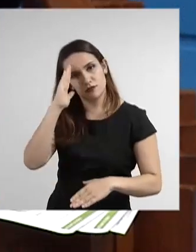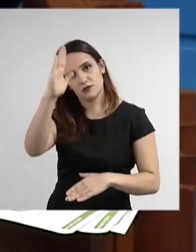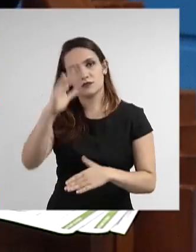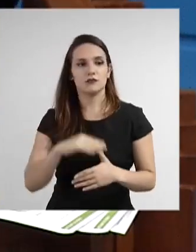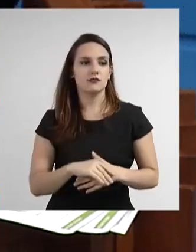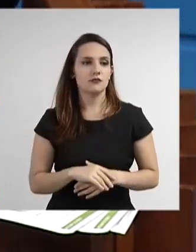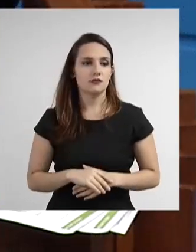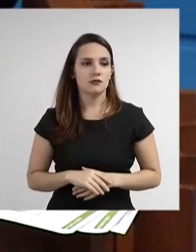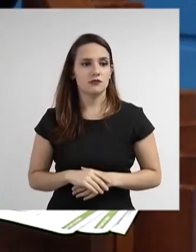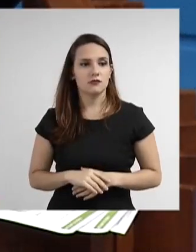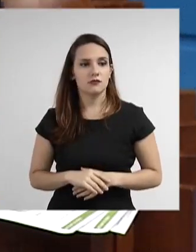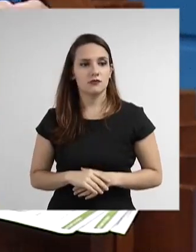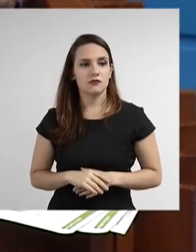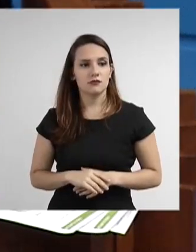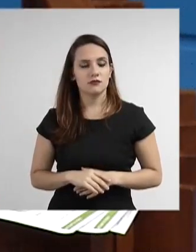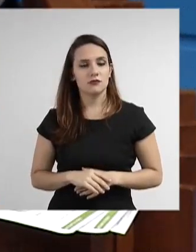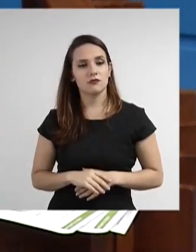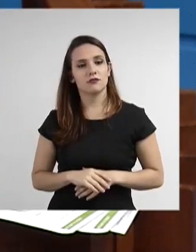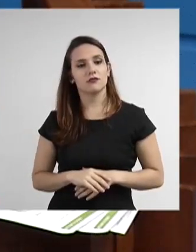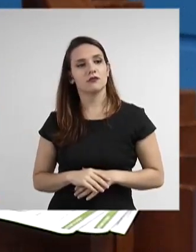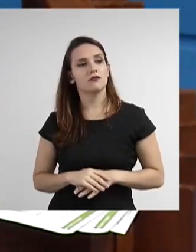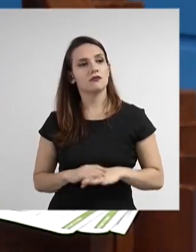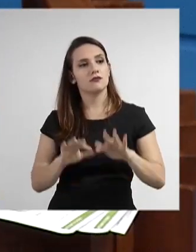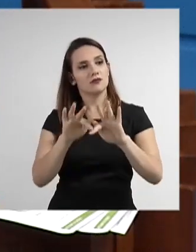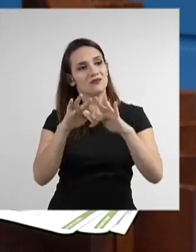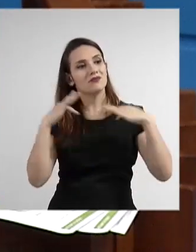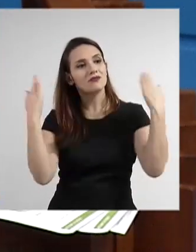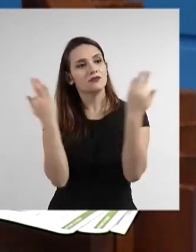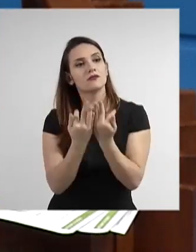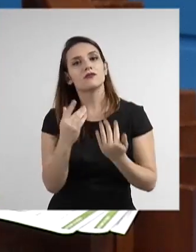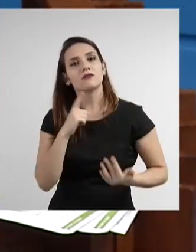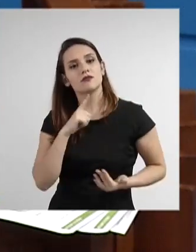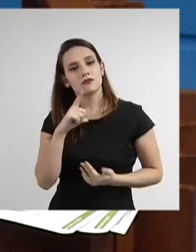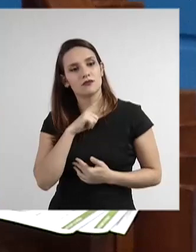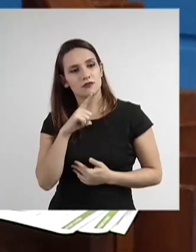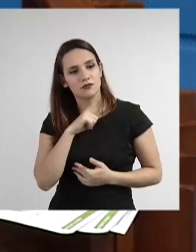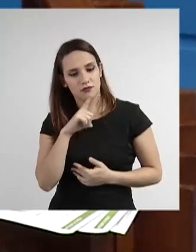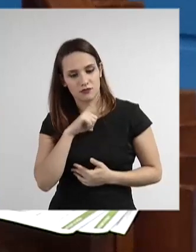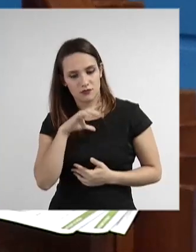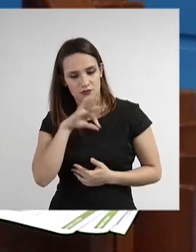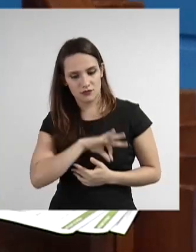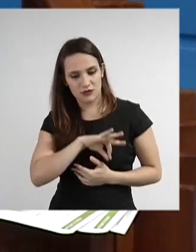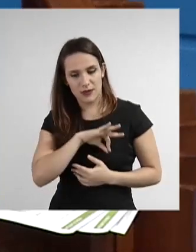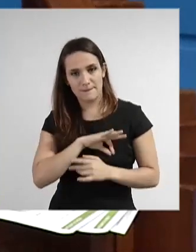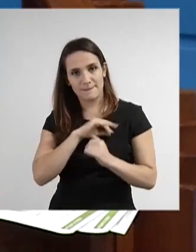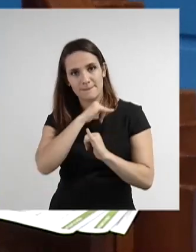é a família que tem uma renda per capita de meio salário